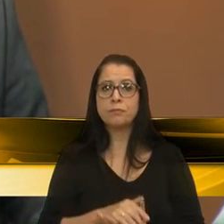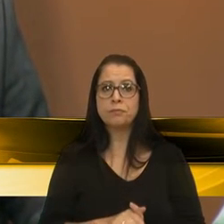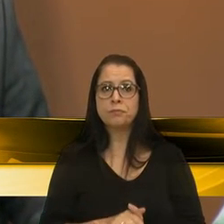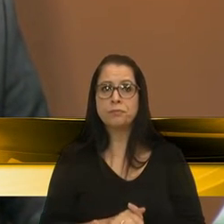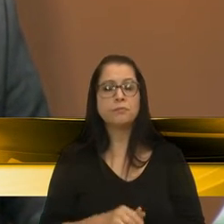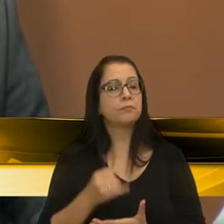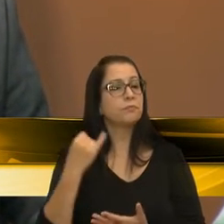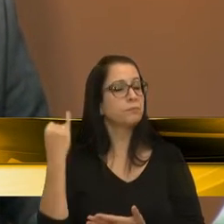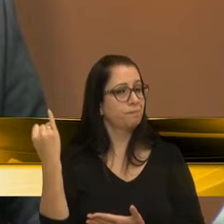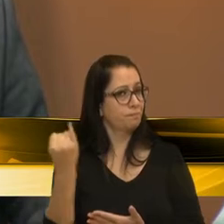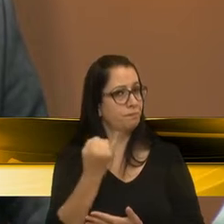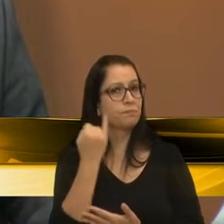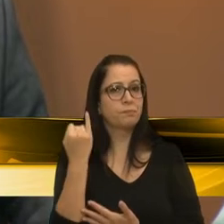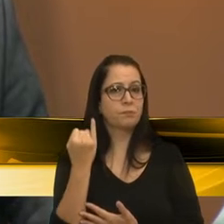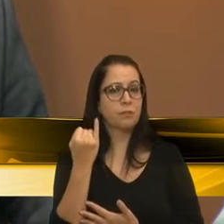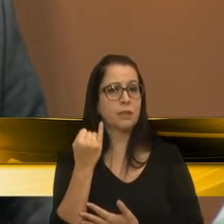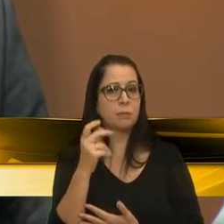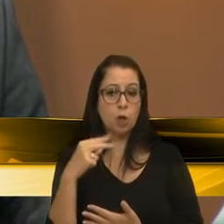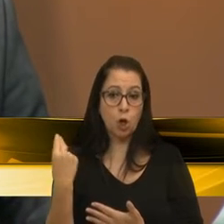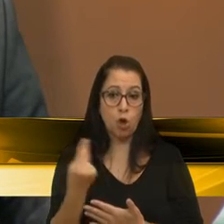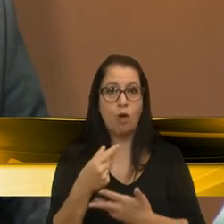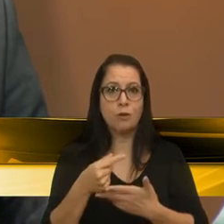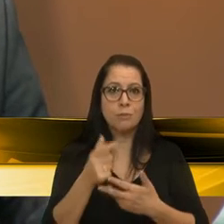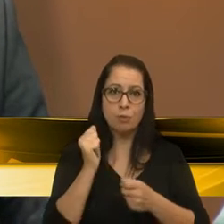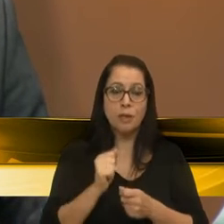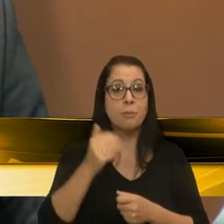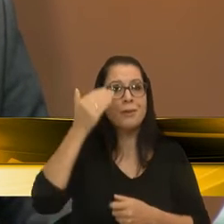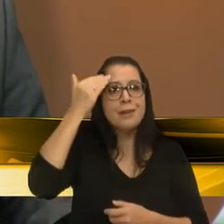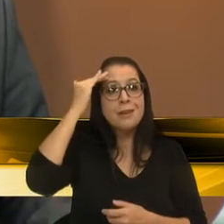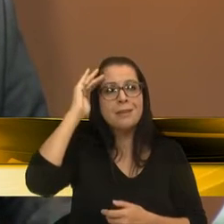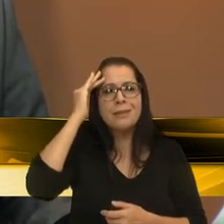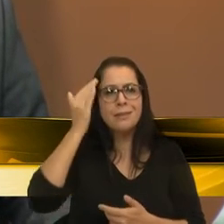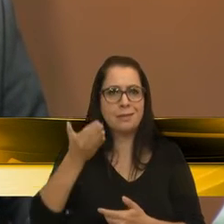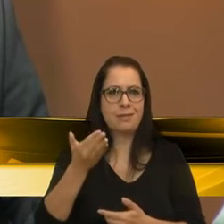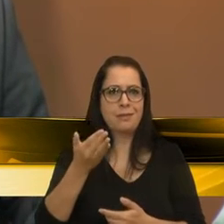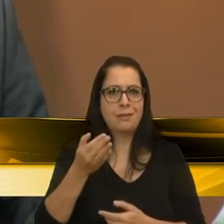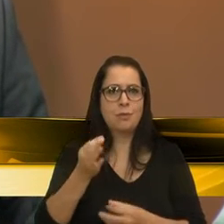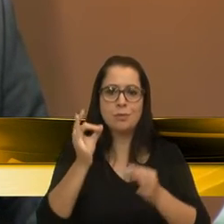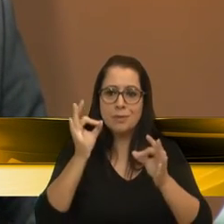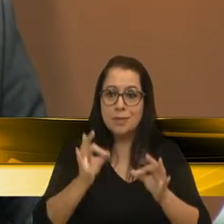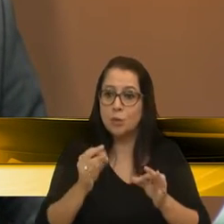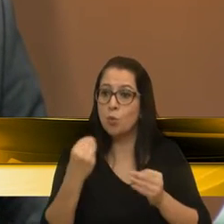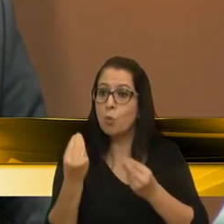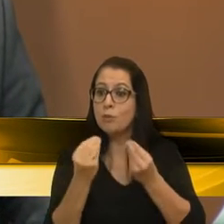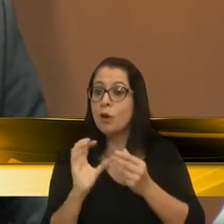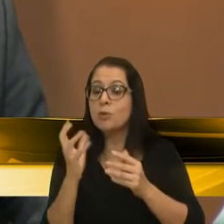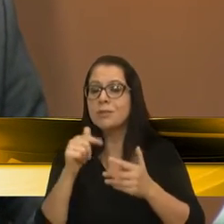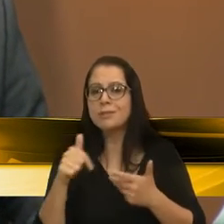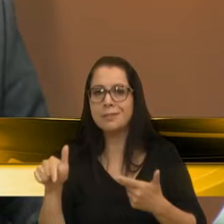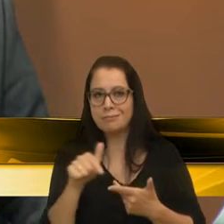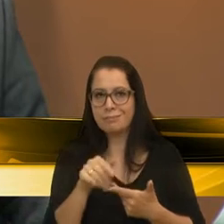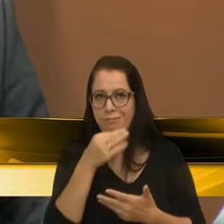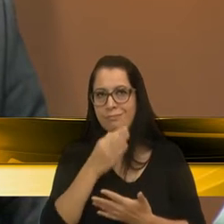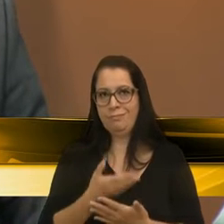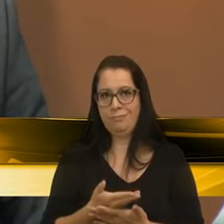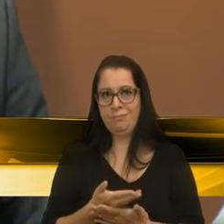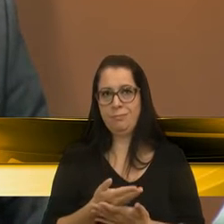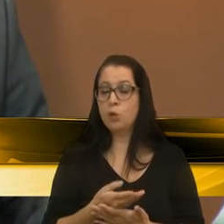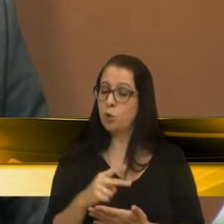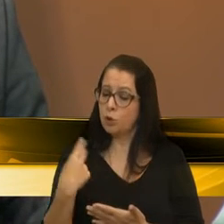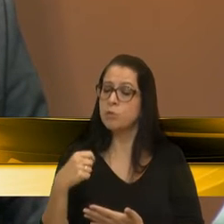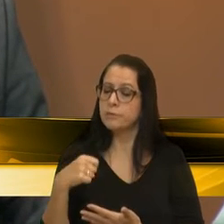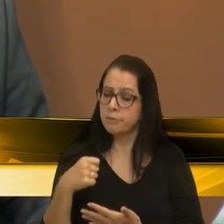é importantíssimo para que nós possamos entender o real quadro da situação. E nós precisamos,